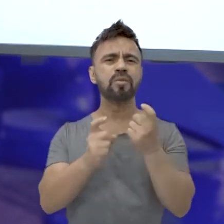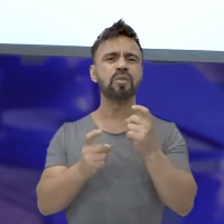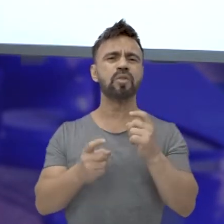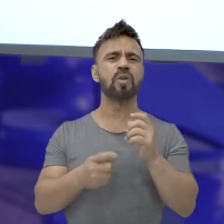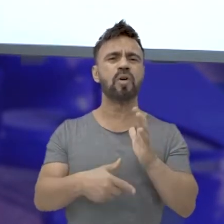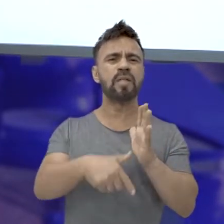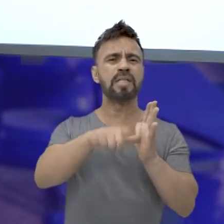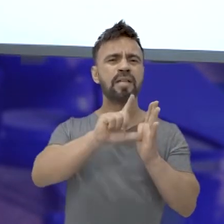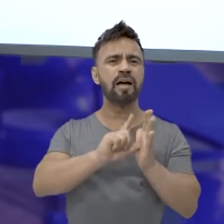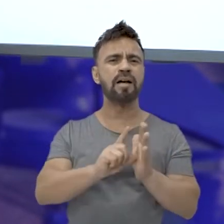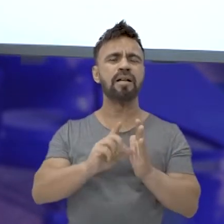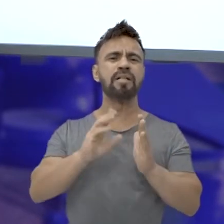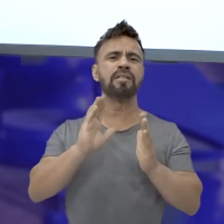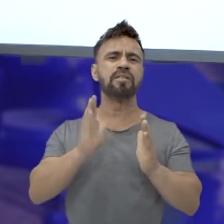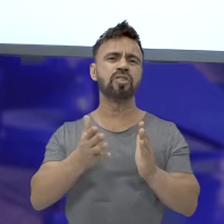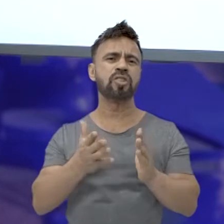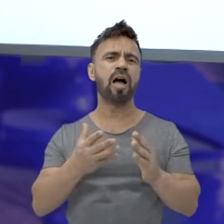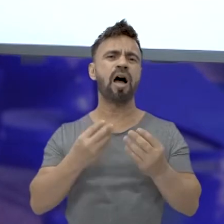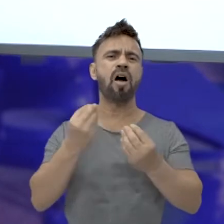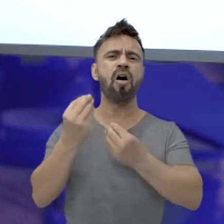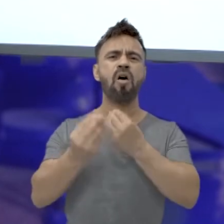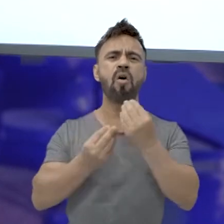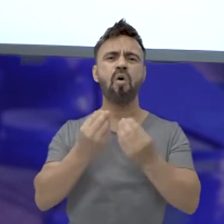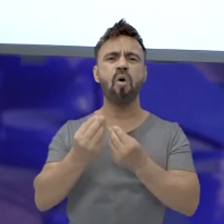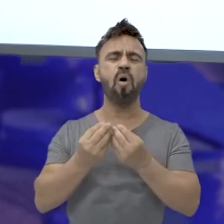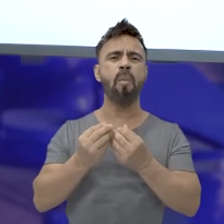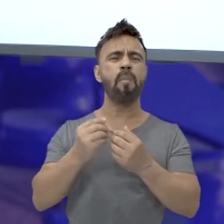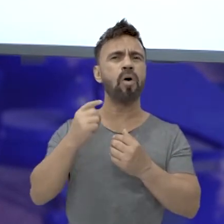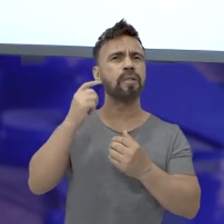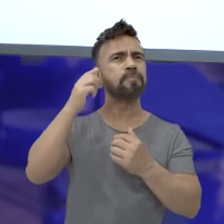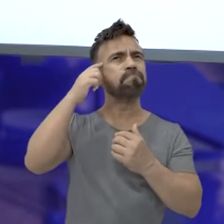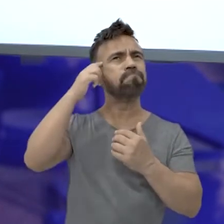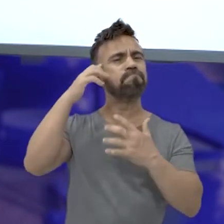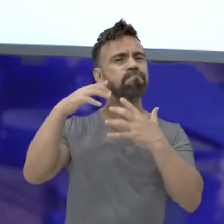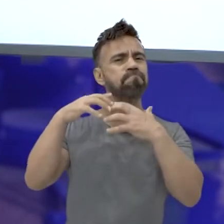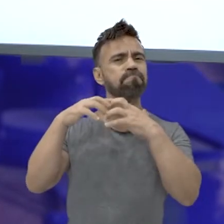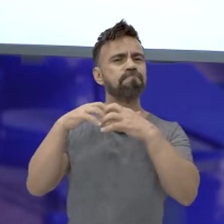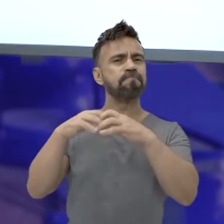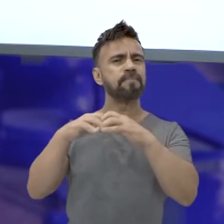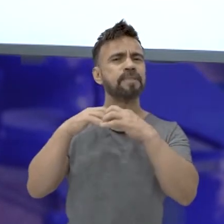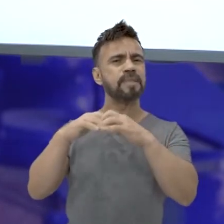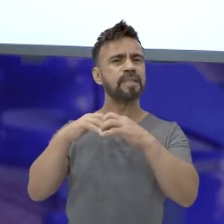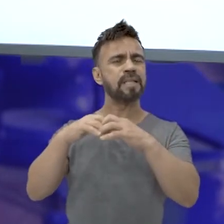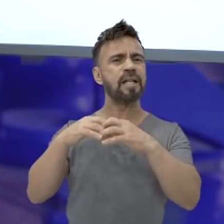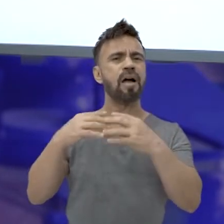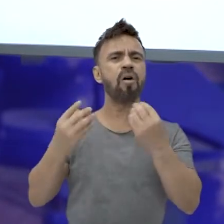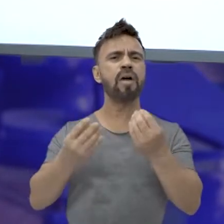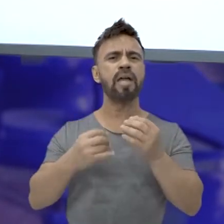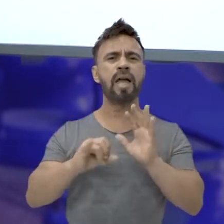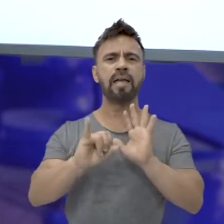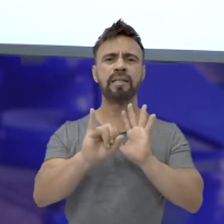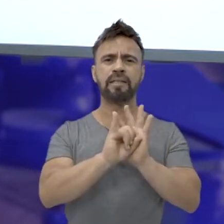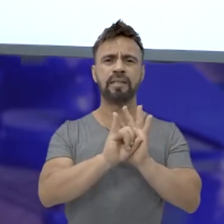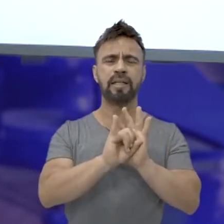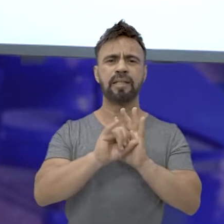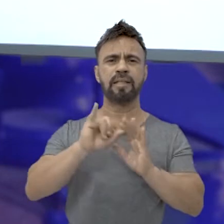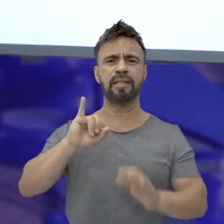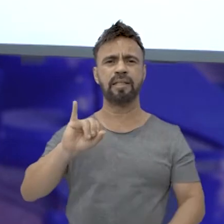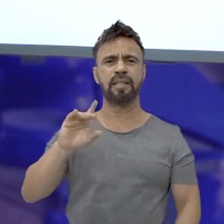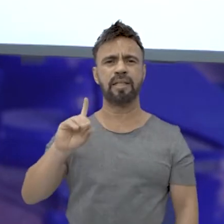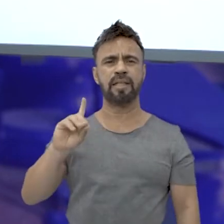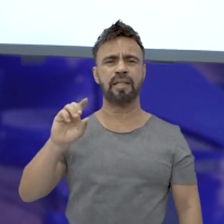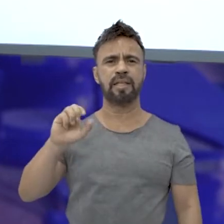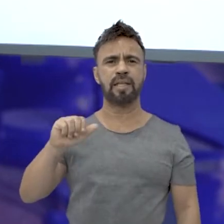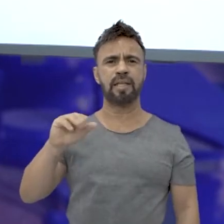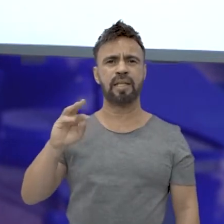aulas anteriores, como a gente pode consolidar ou construir melhor essa compreensão do que é a identidade. Então